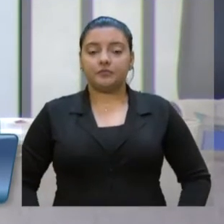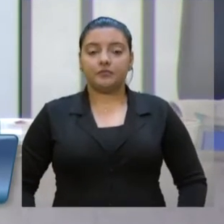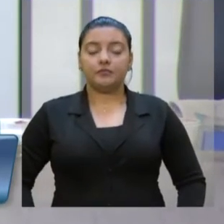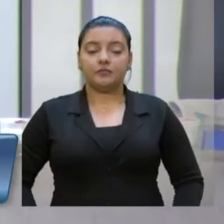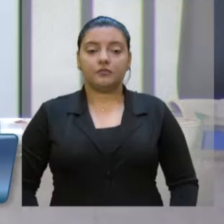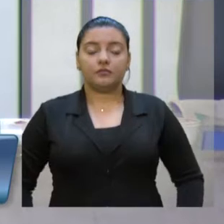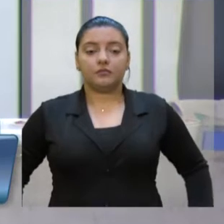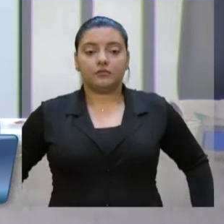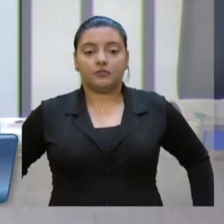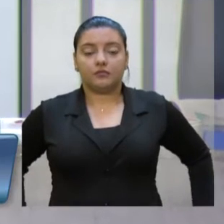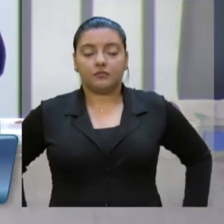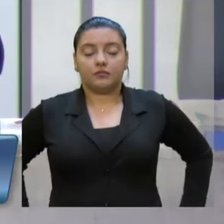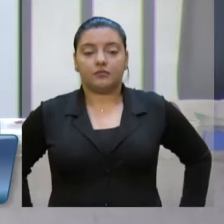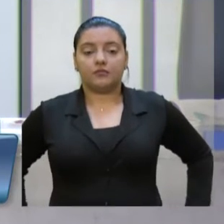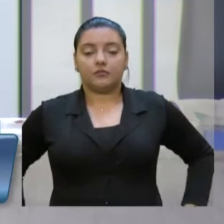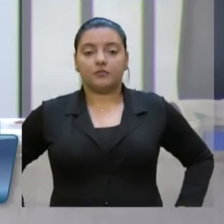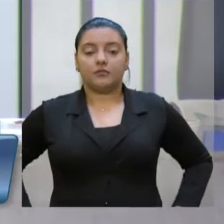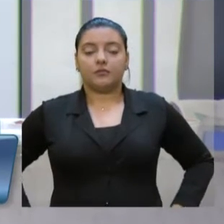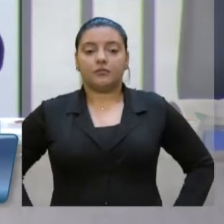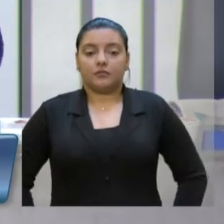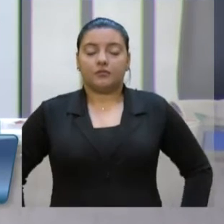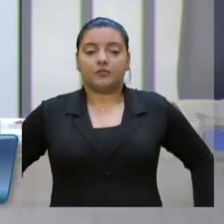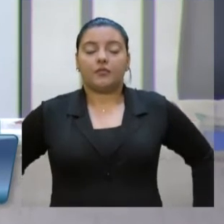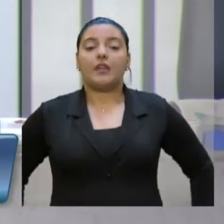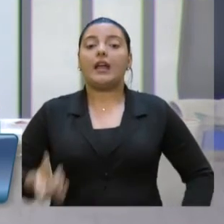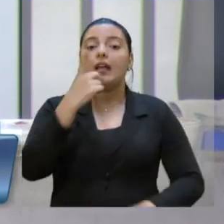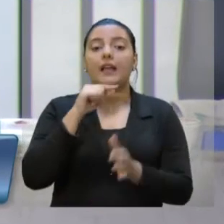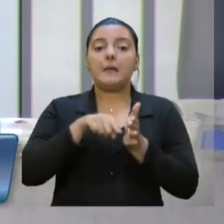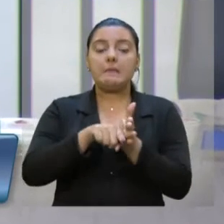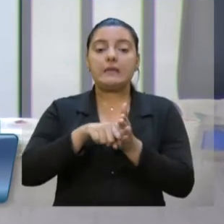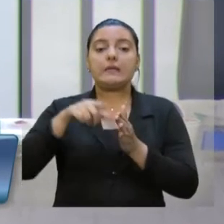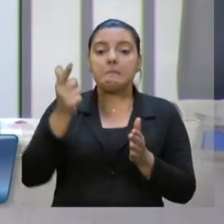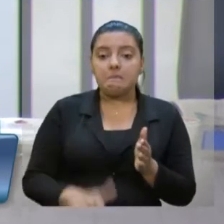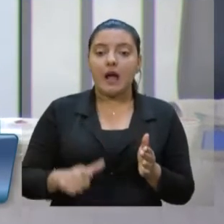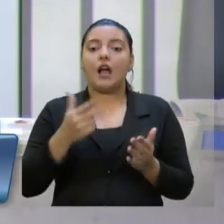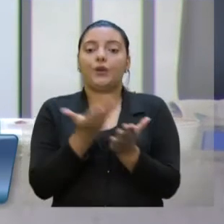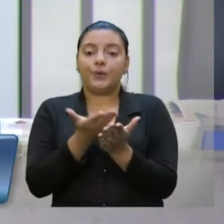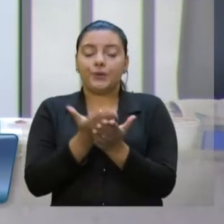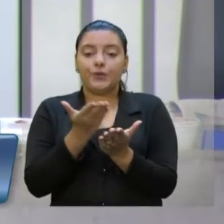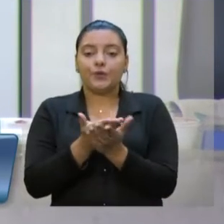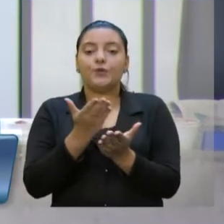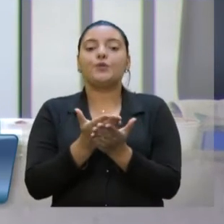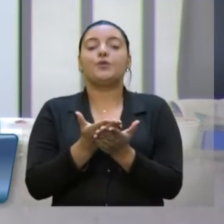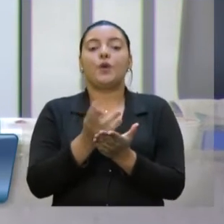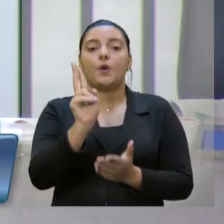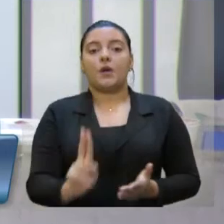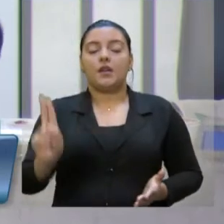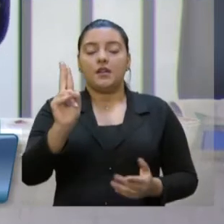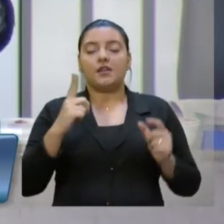banidos de quem pesquisa mais, de quem estuda mais, de quem vê as consequências do seu